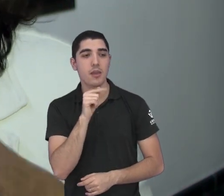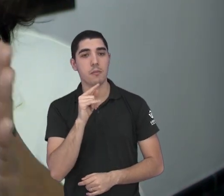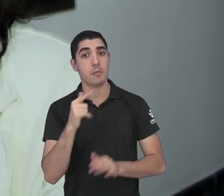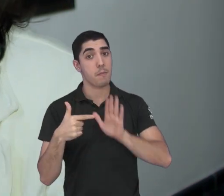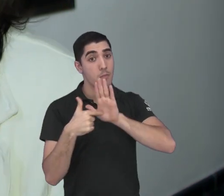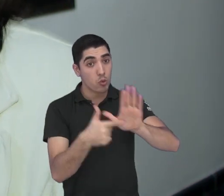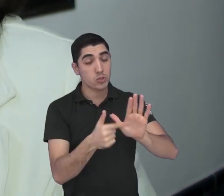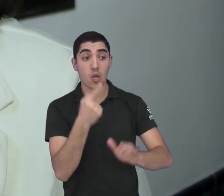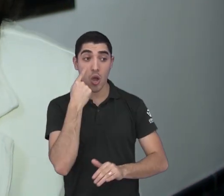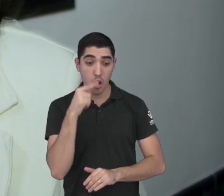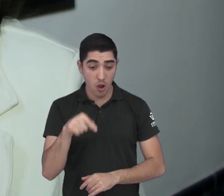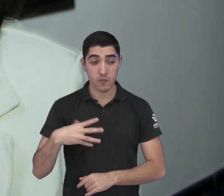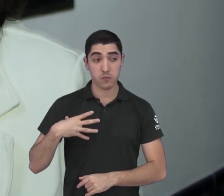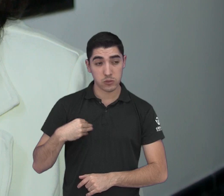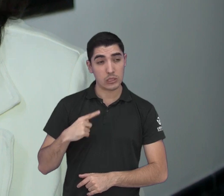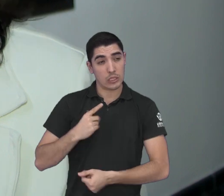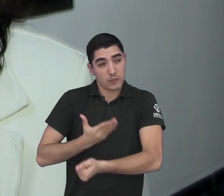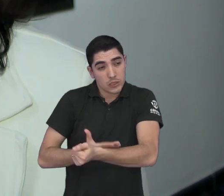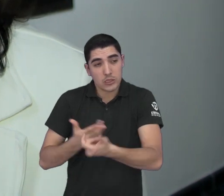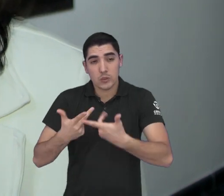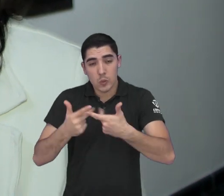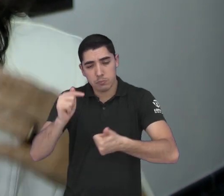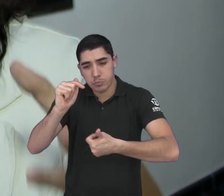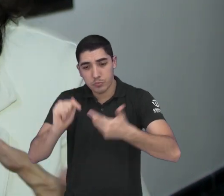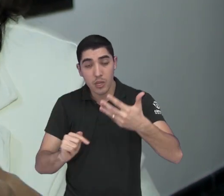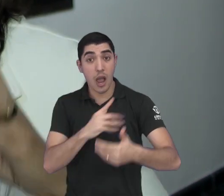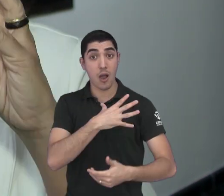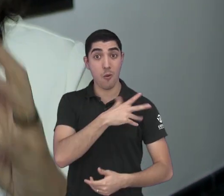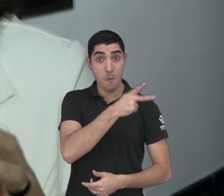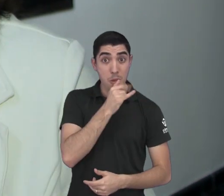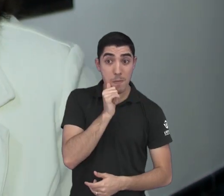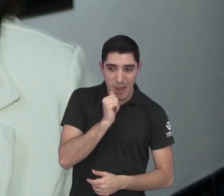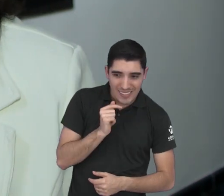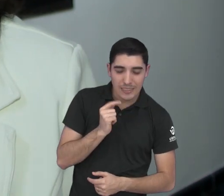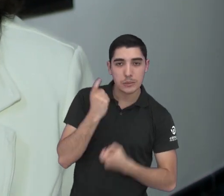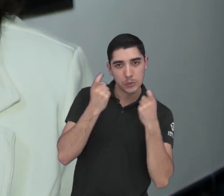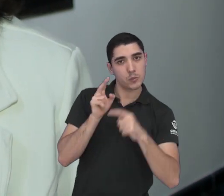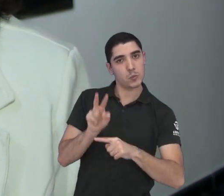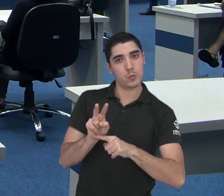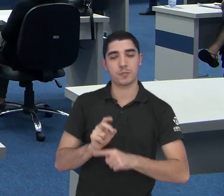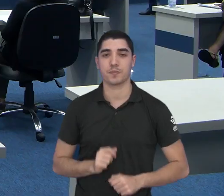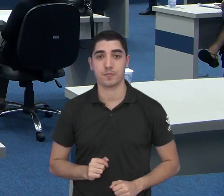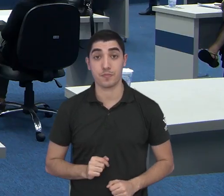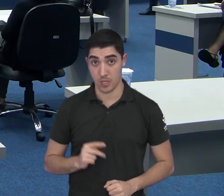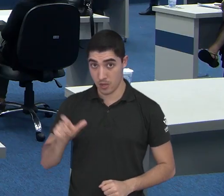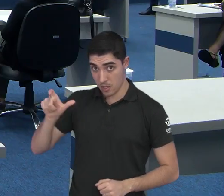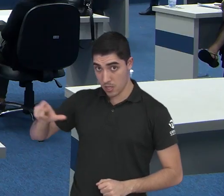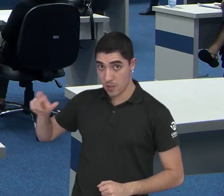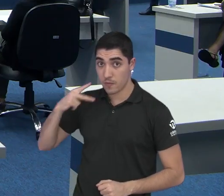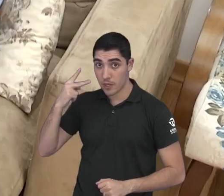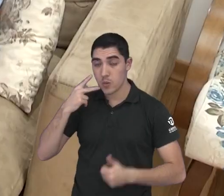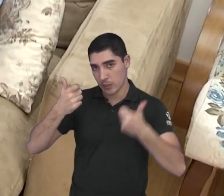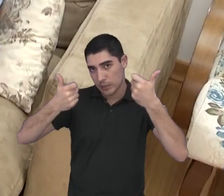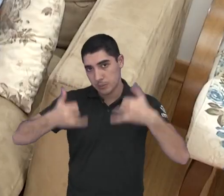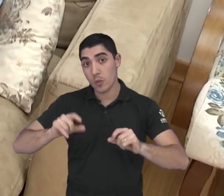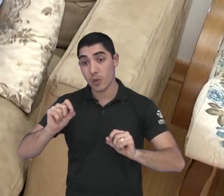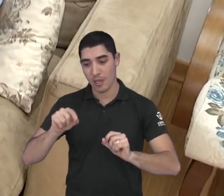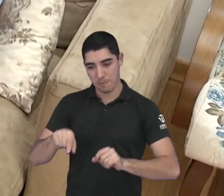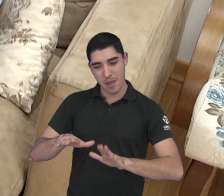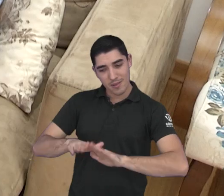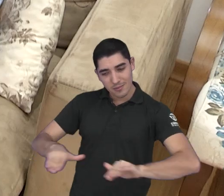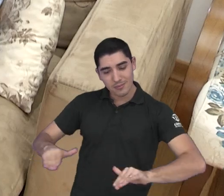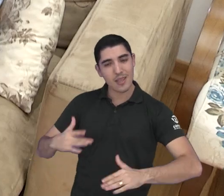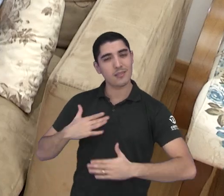linha para levar isso para os pais, para que os pais comecem a olhar isso com mais carinho. Ainda segundo os vereadores, para uma